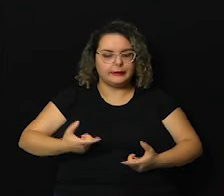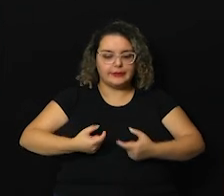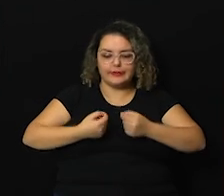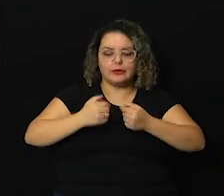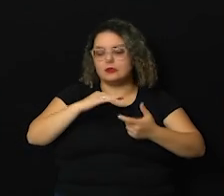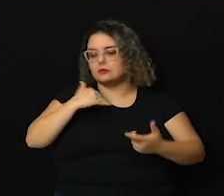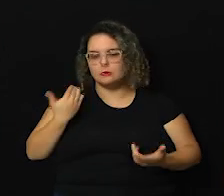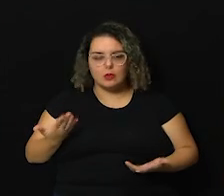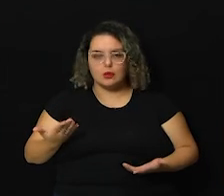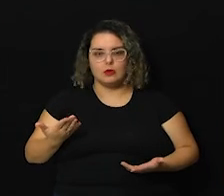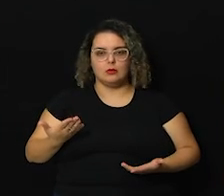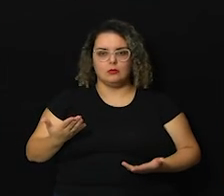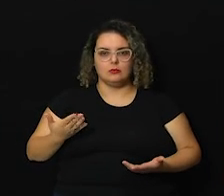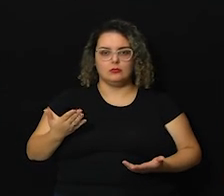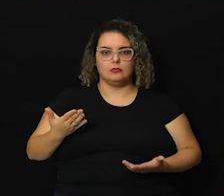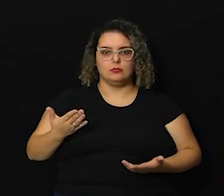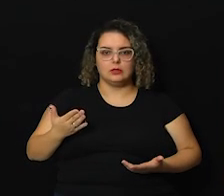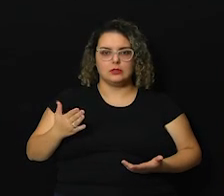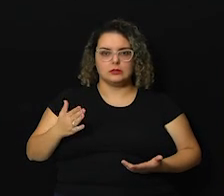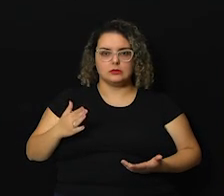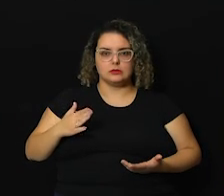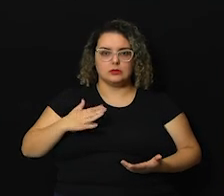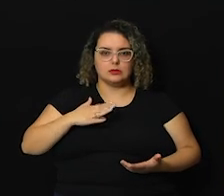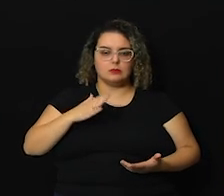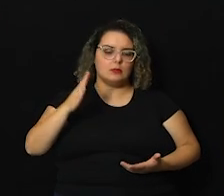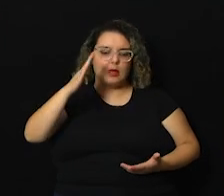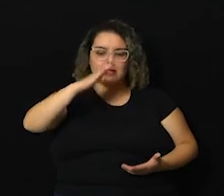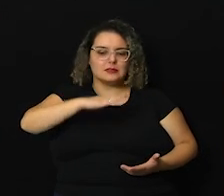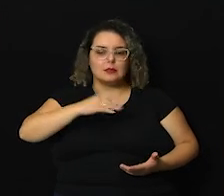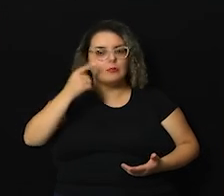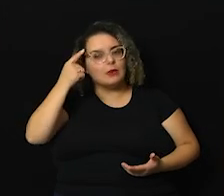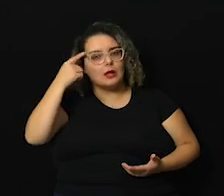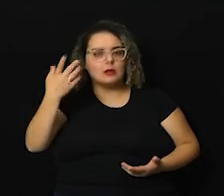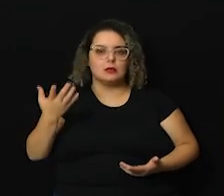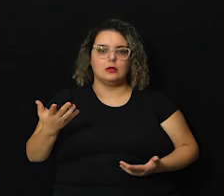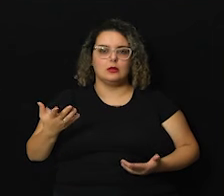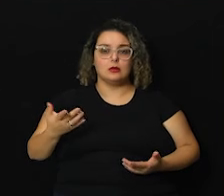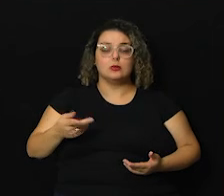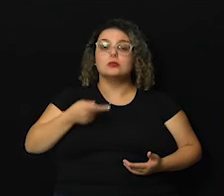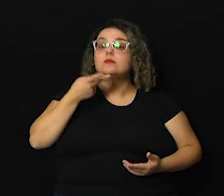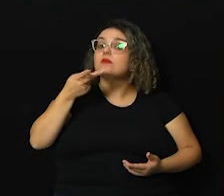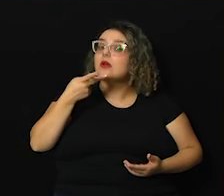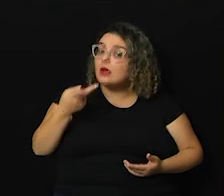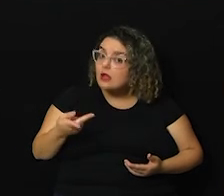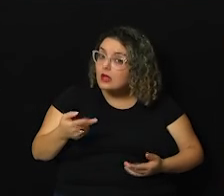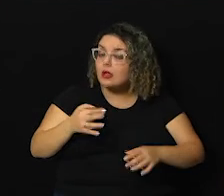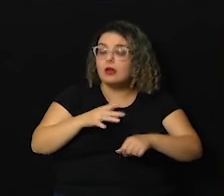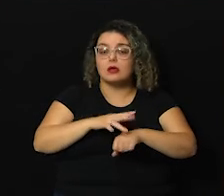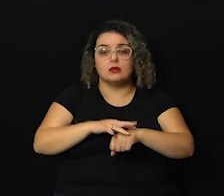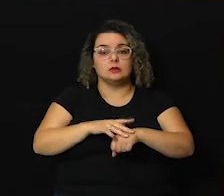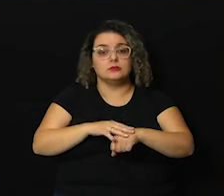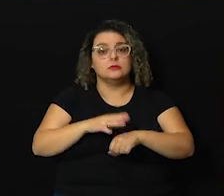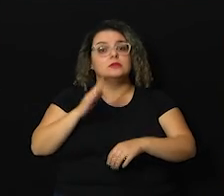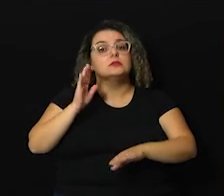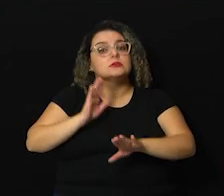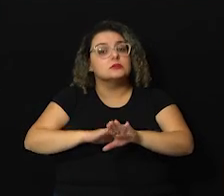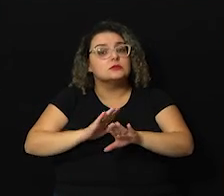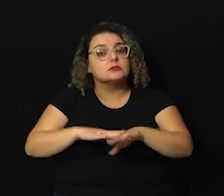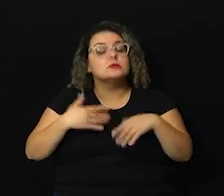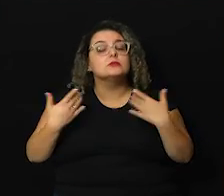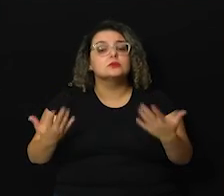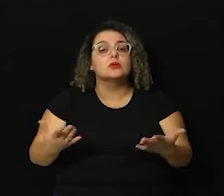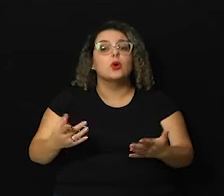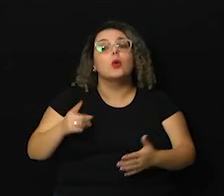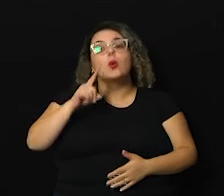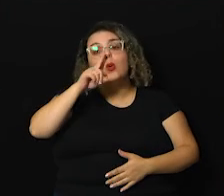esse mau presságio. Tá? Nós temos que falar sobre essa doença. Nós temos que saber quais são os agentes causais,